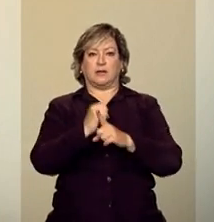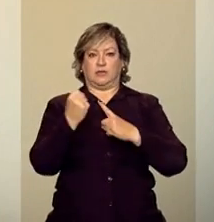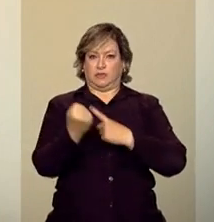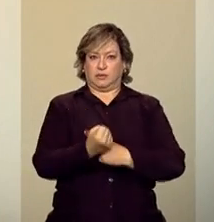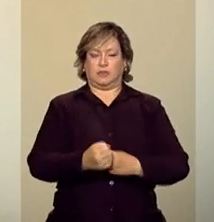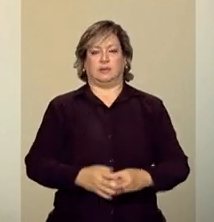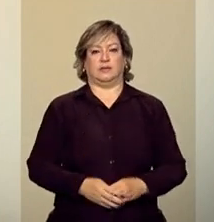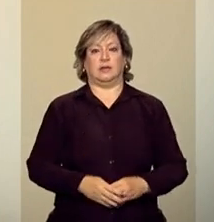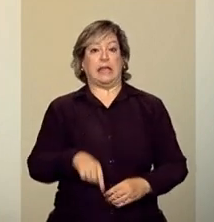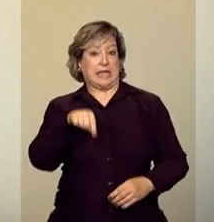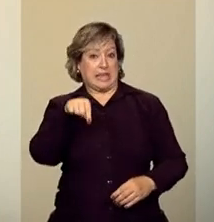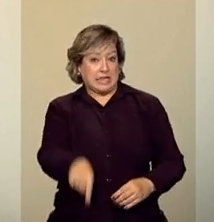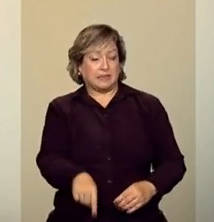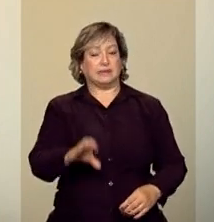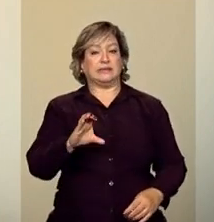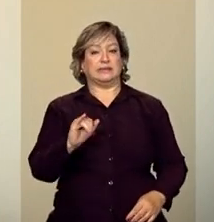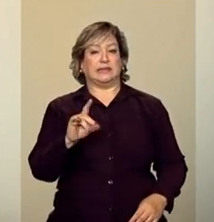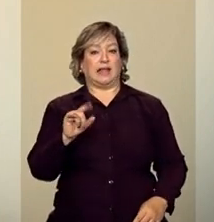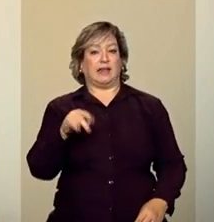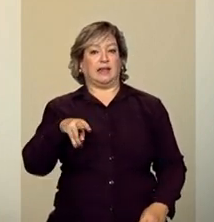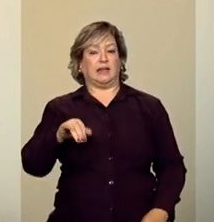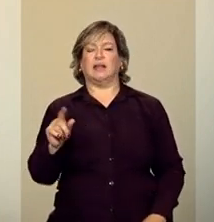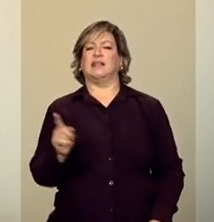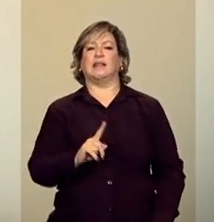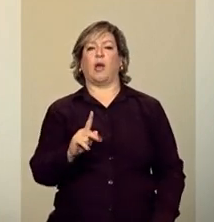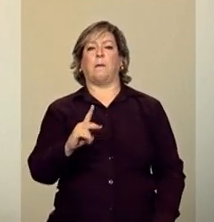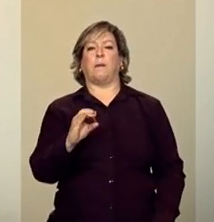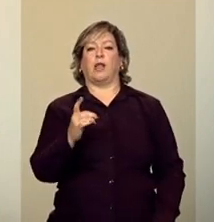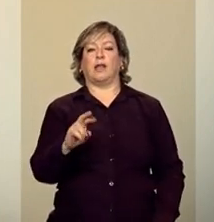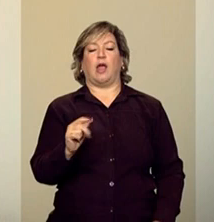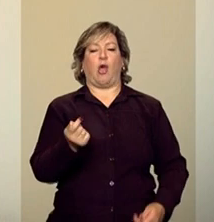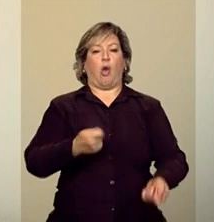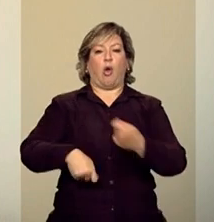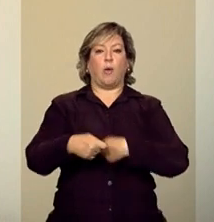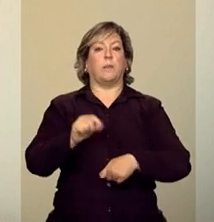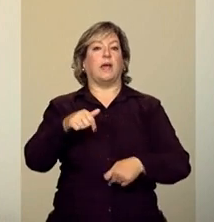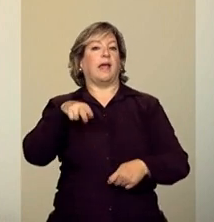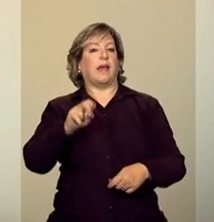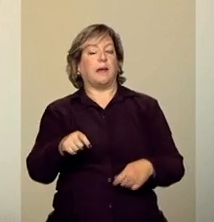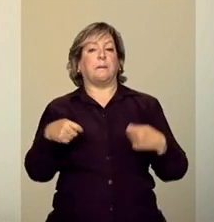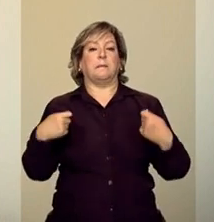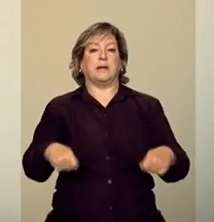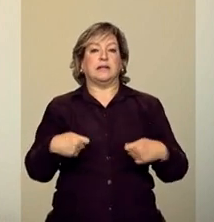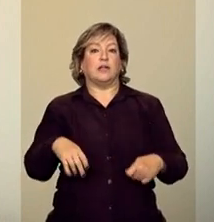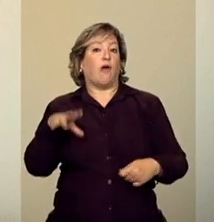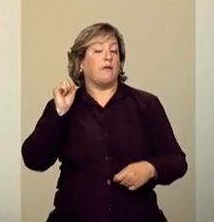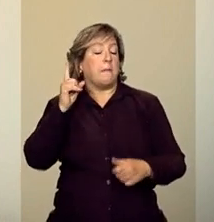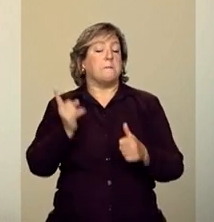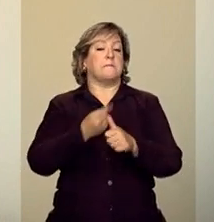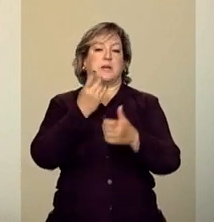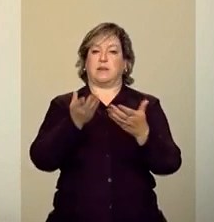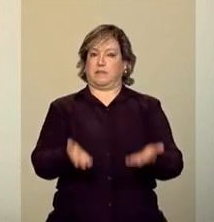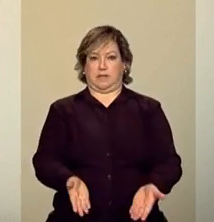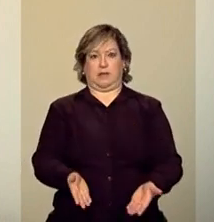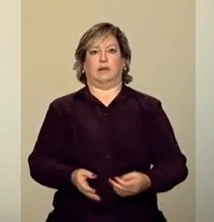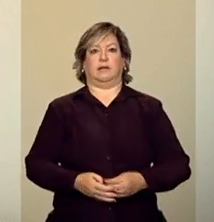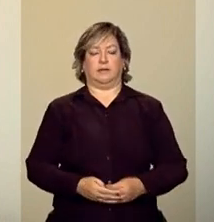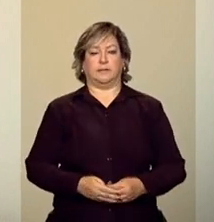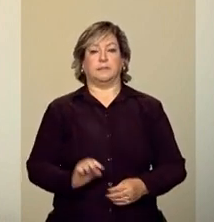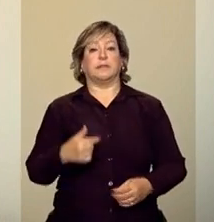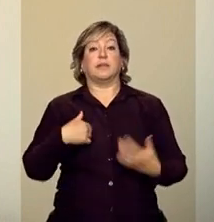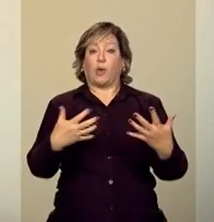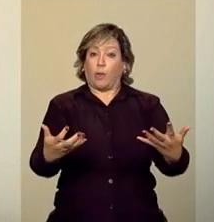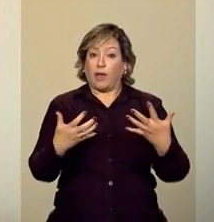sociedade. É a cidadania e não o poder econômico quem deve ser ouvido em primeiro lugar.